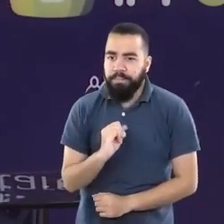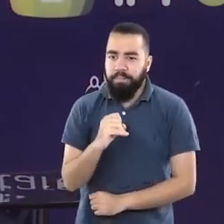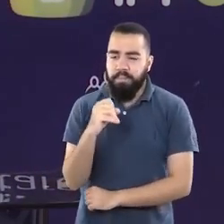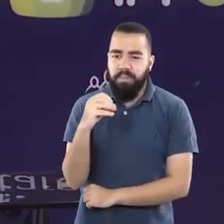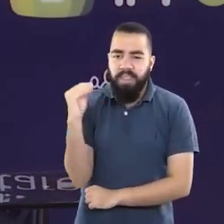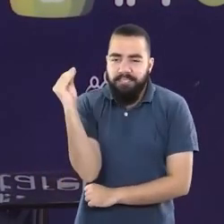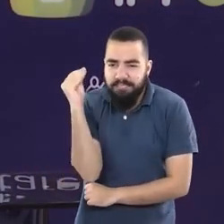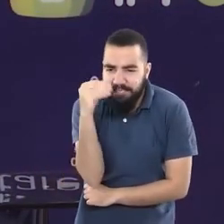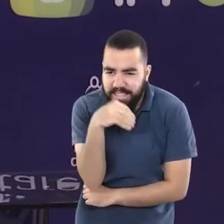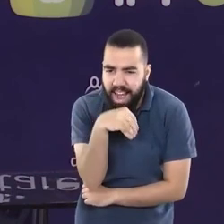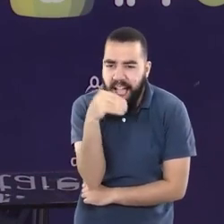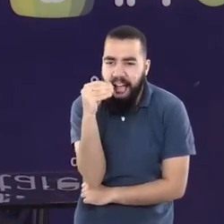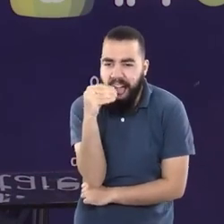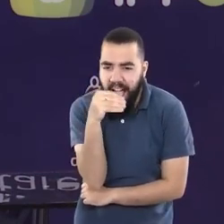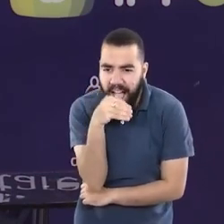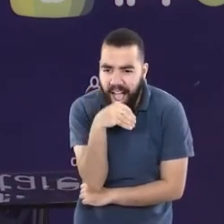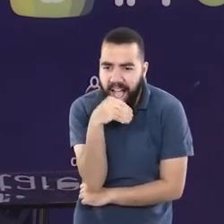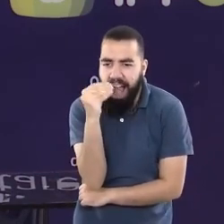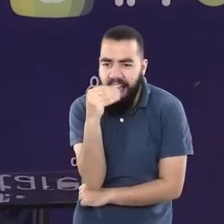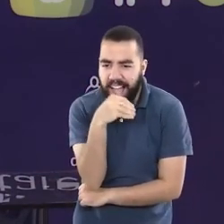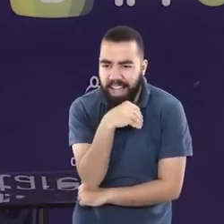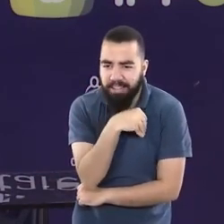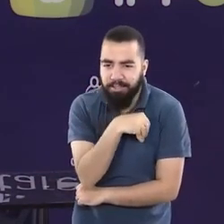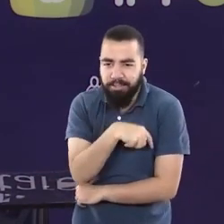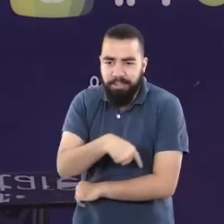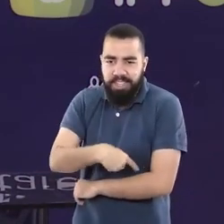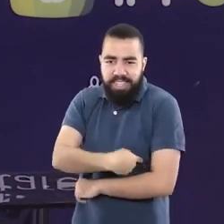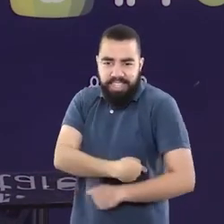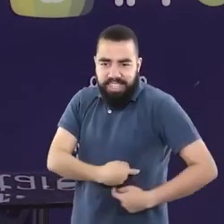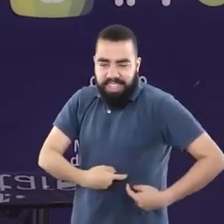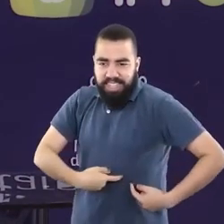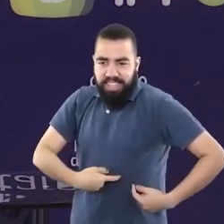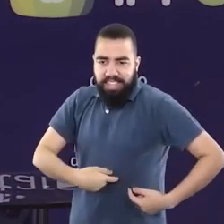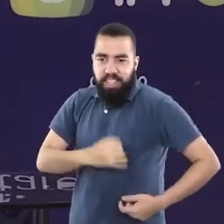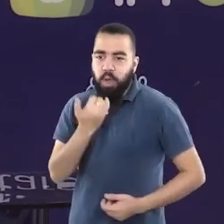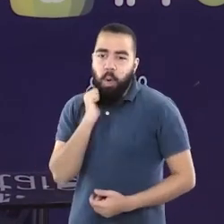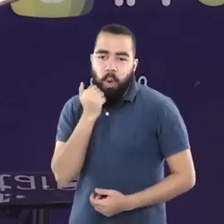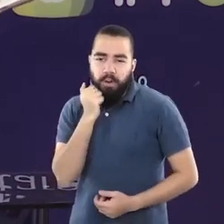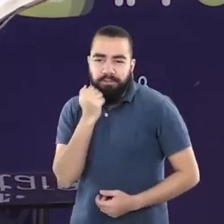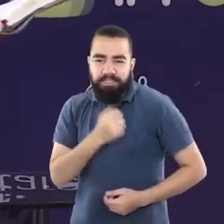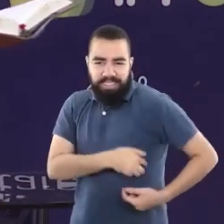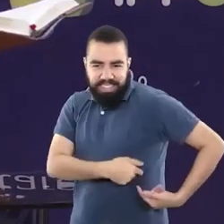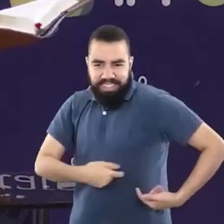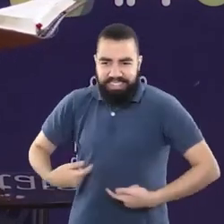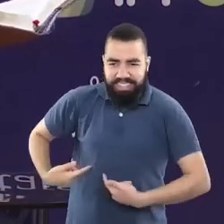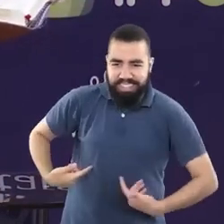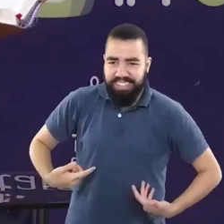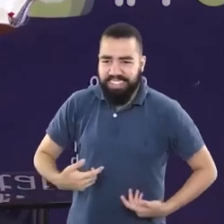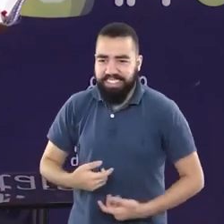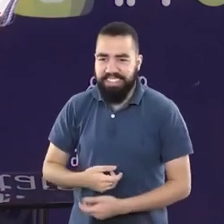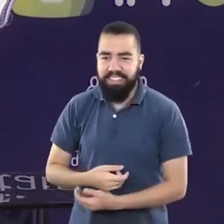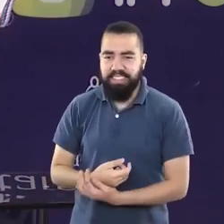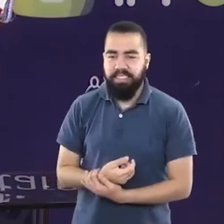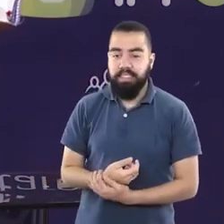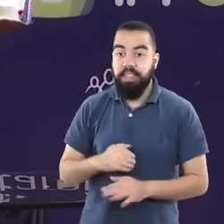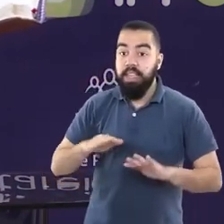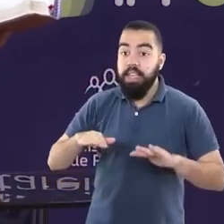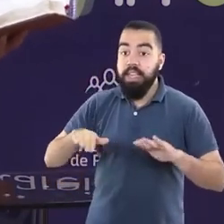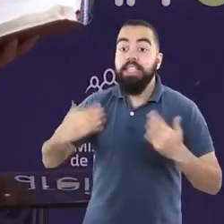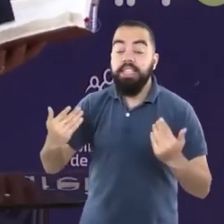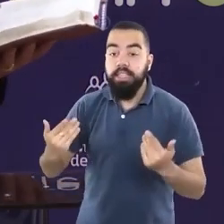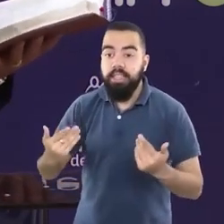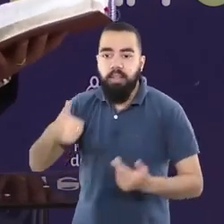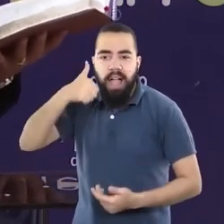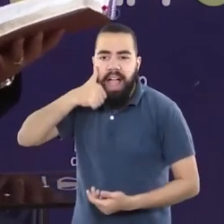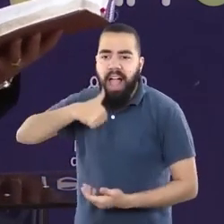caquético, de couro furado pelas costelas em ponta. Se não bastasse isso, a sua mulher ainda